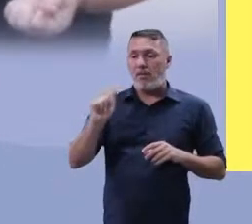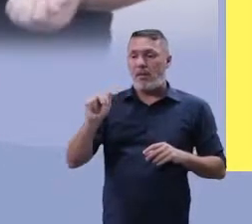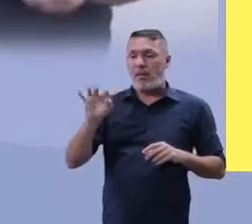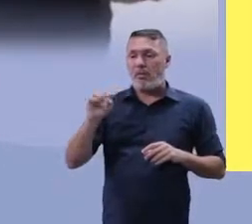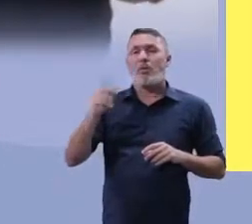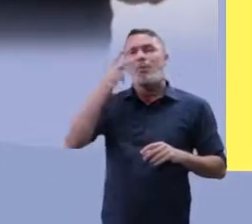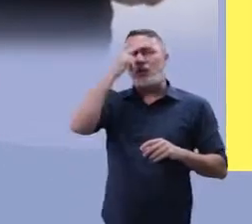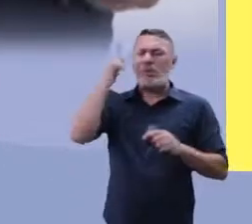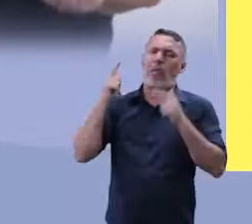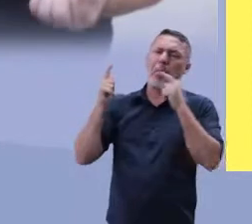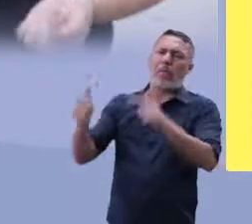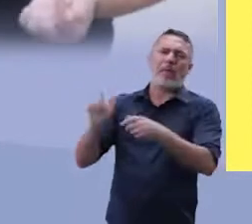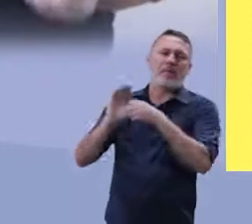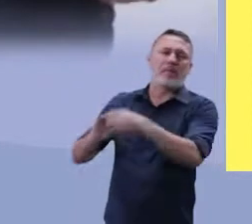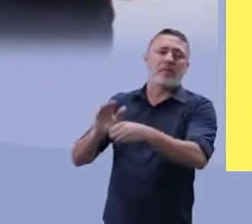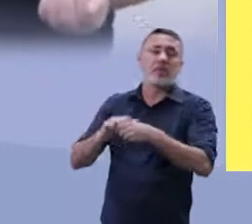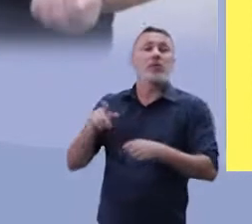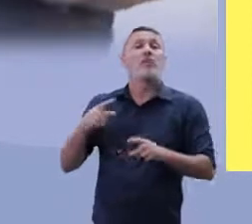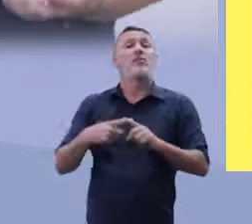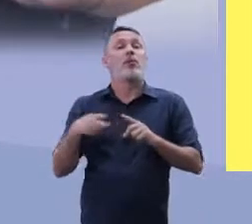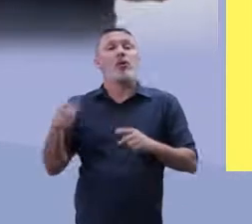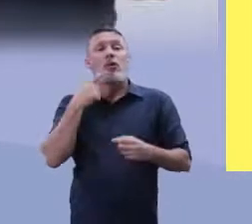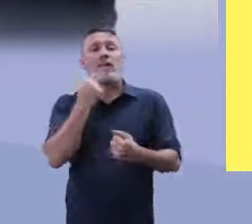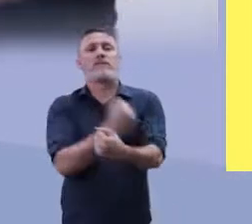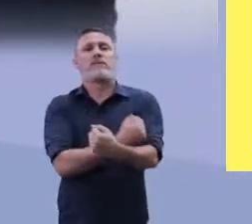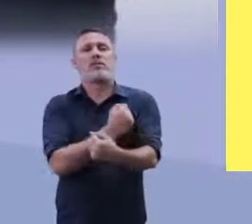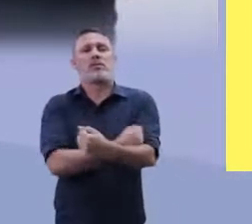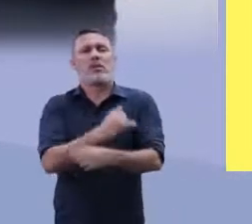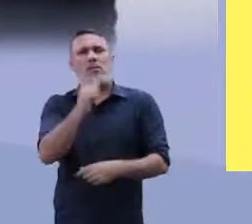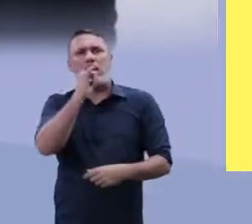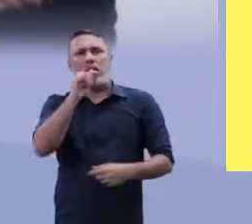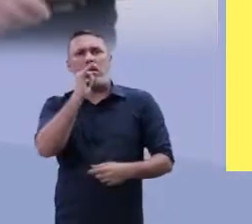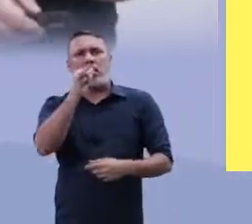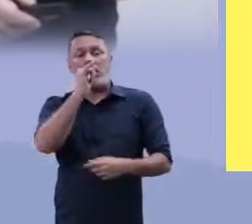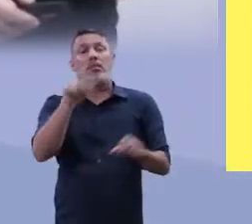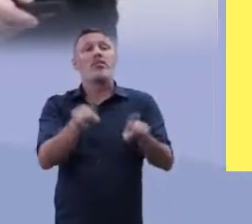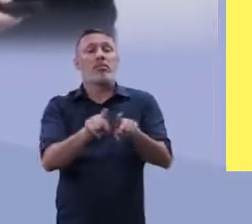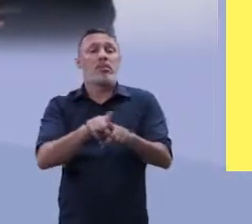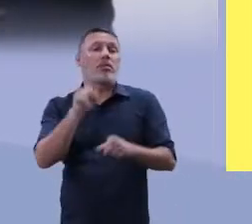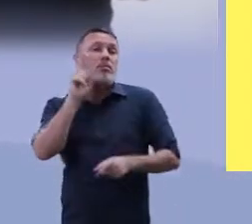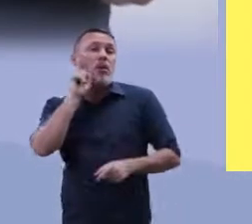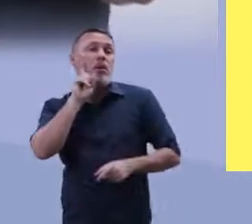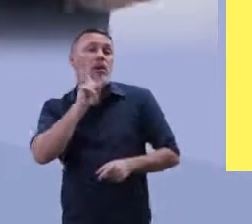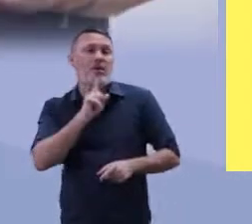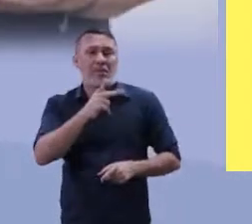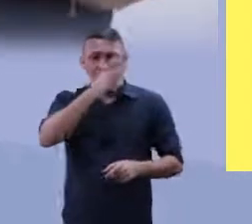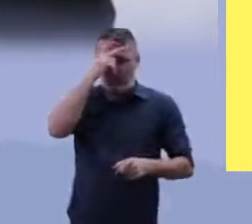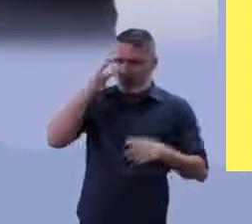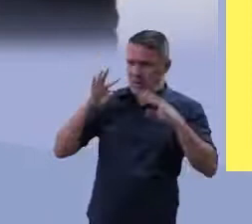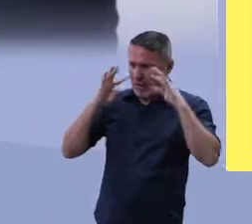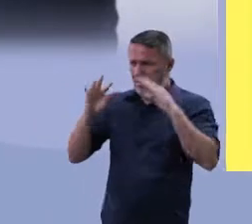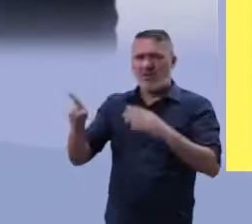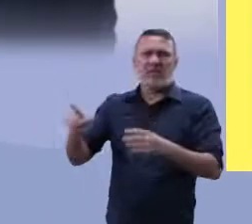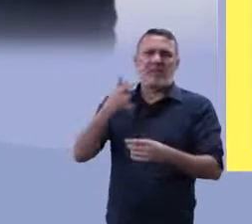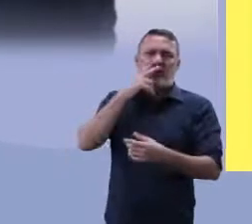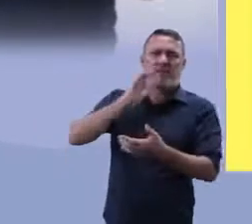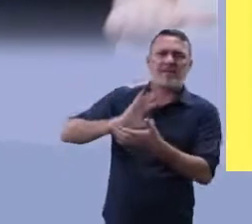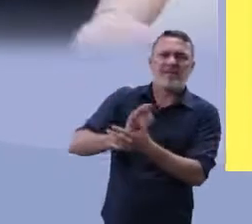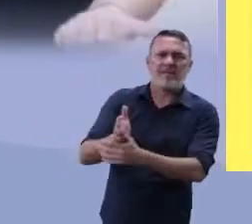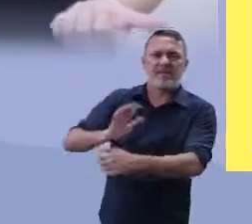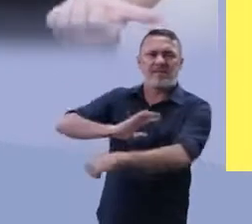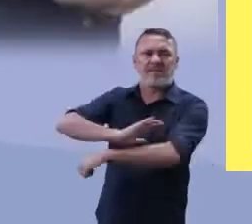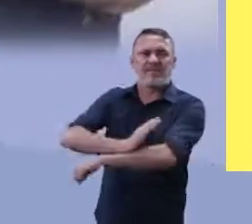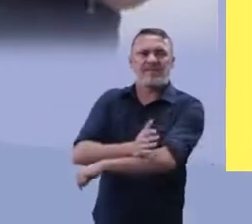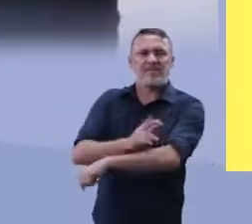alcoólatra. Ele era um autor muito sofrido por ser mulato. Por ser mulato, ele sofre a